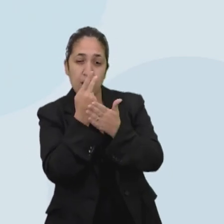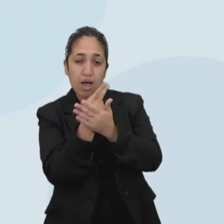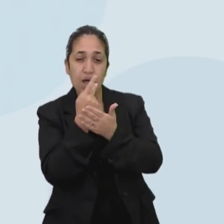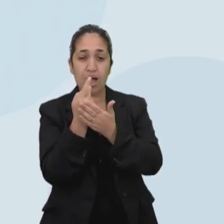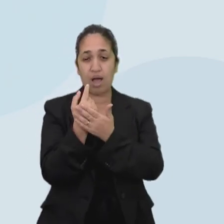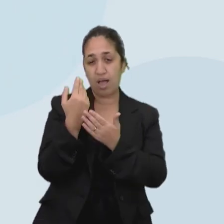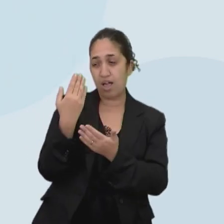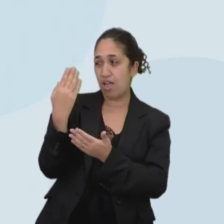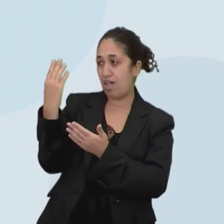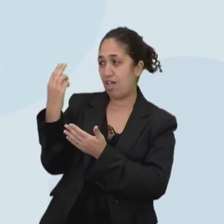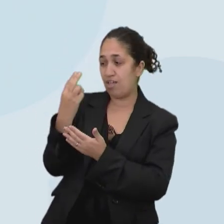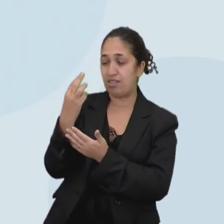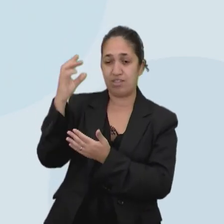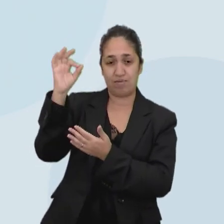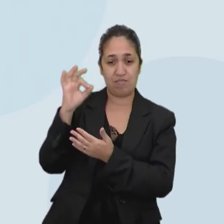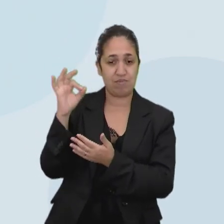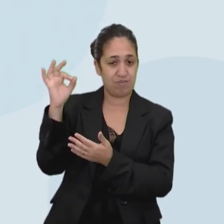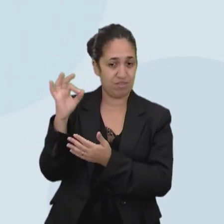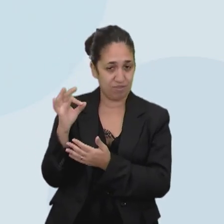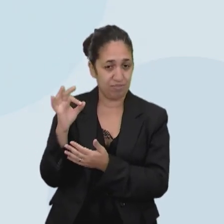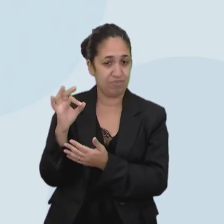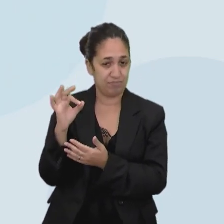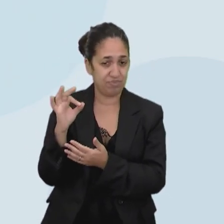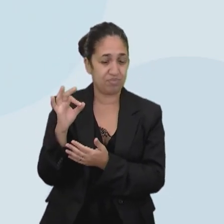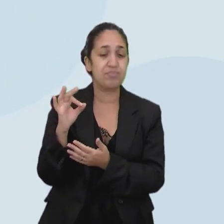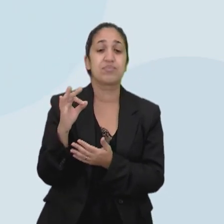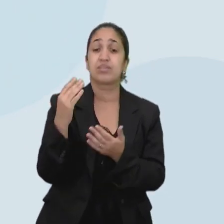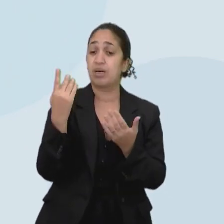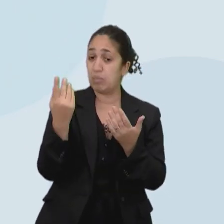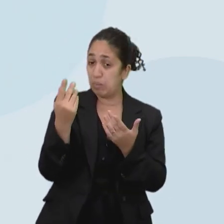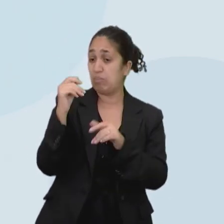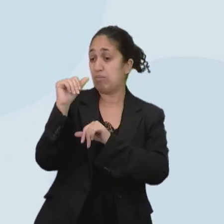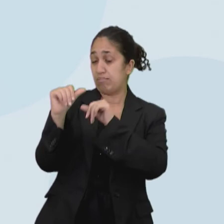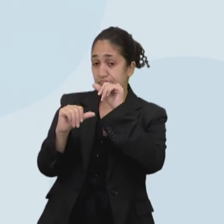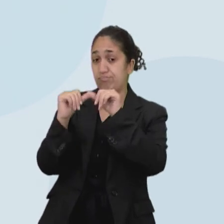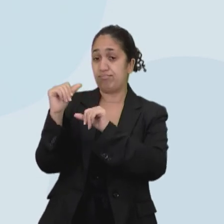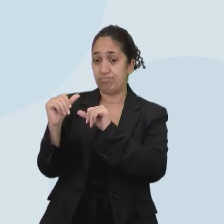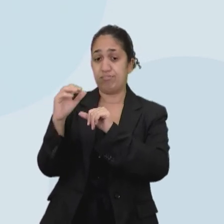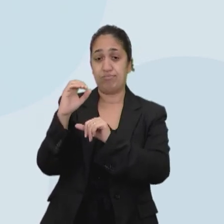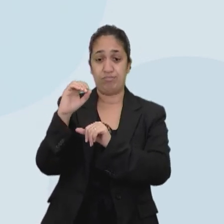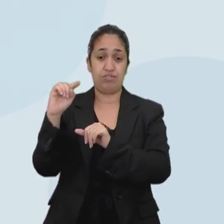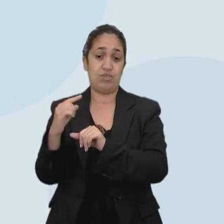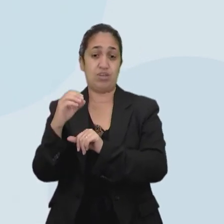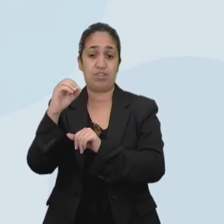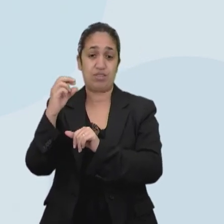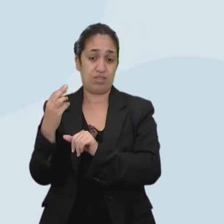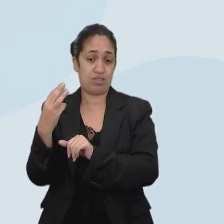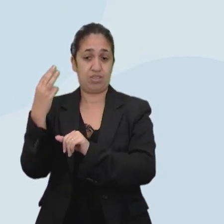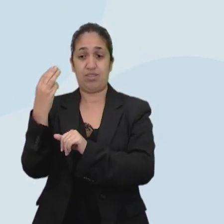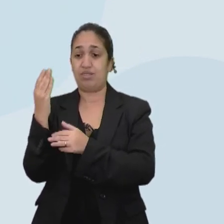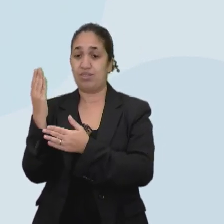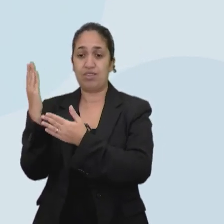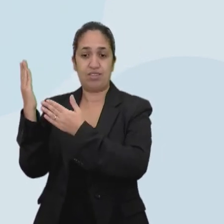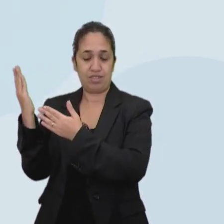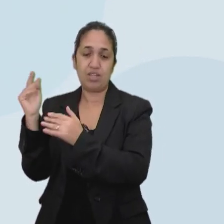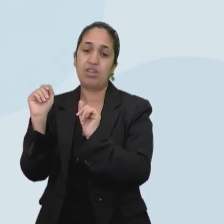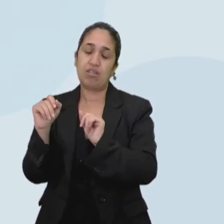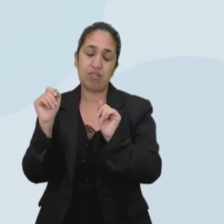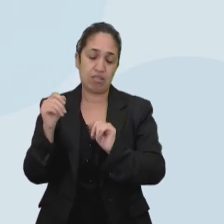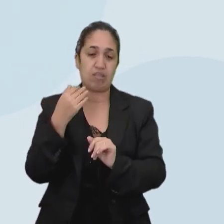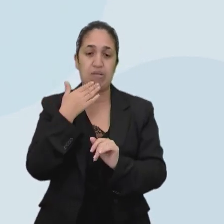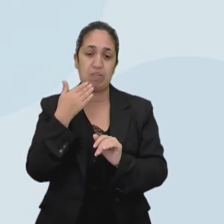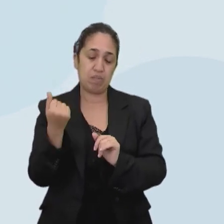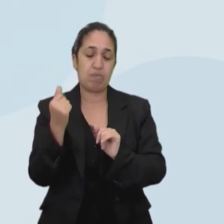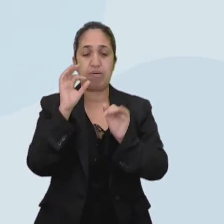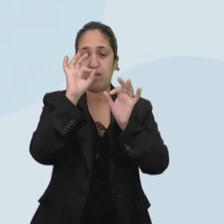aí também, tá? Que é de 3%. Se puder diminuir essa margem de erro, legal também. Se puder melhorar esse desvio